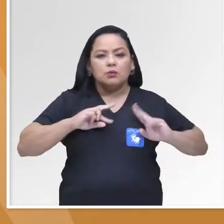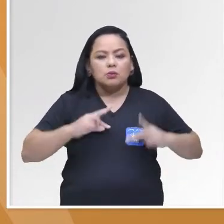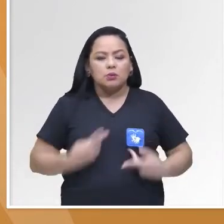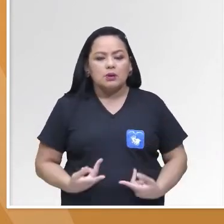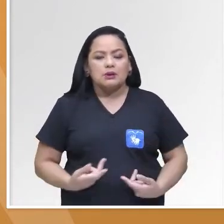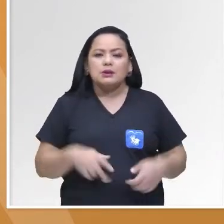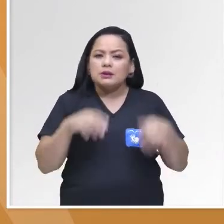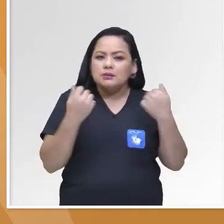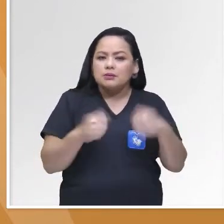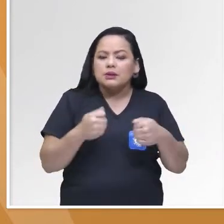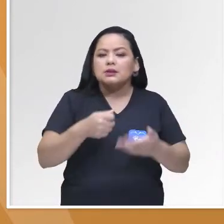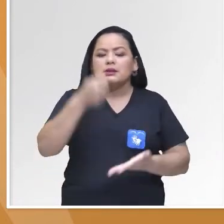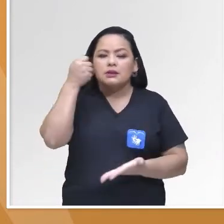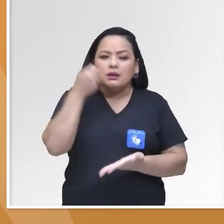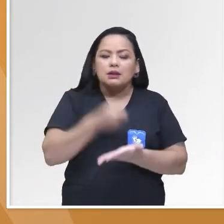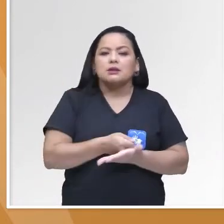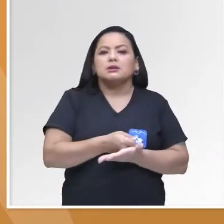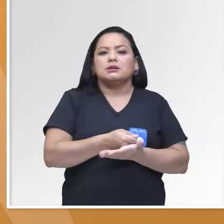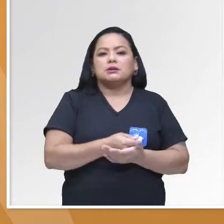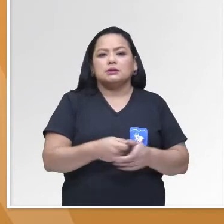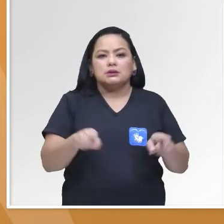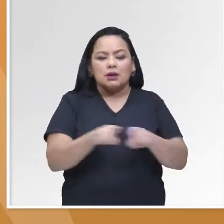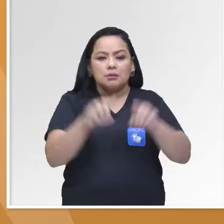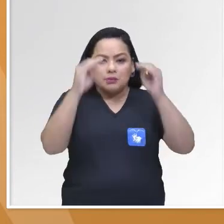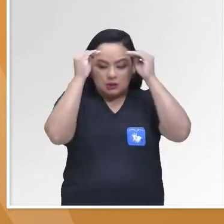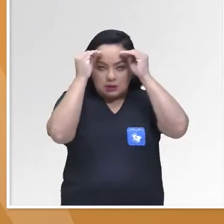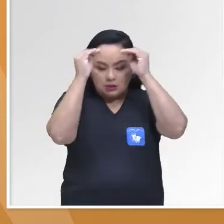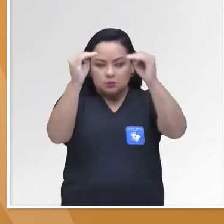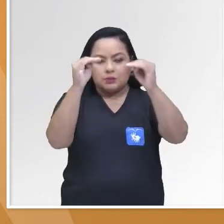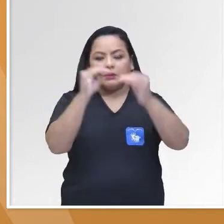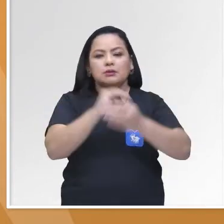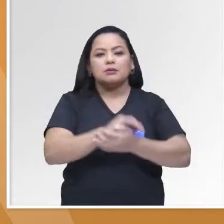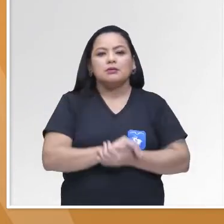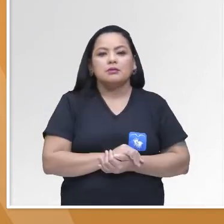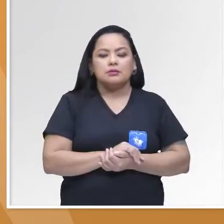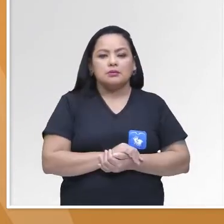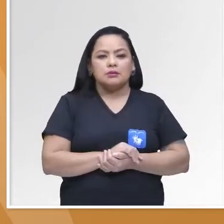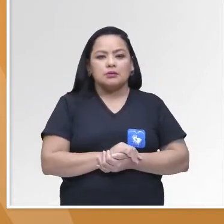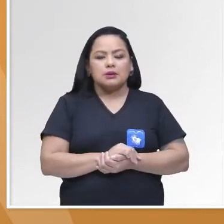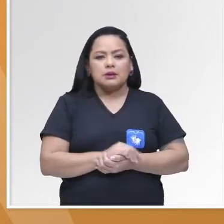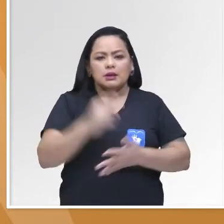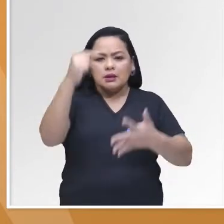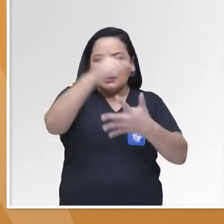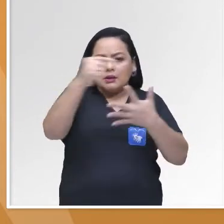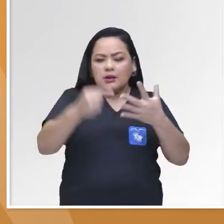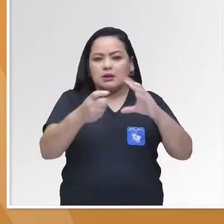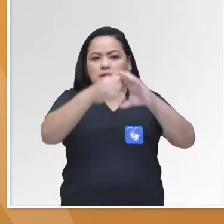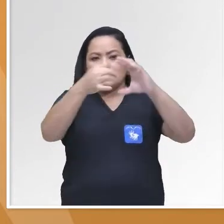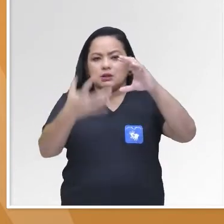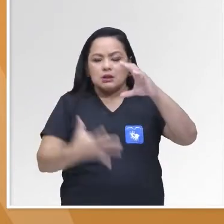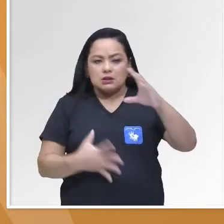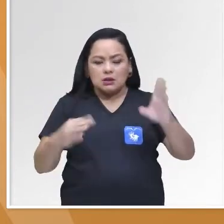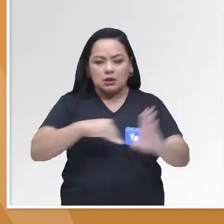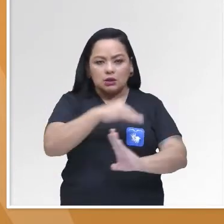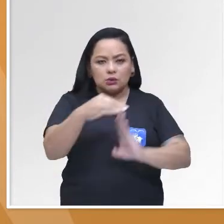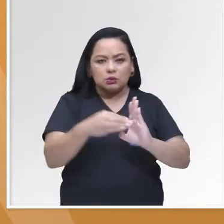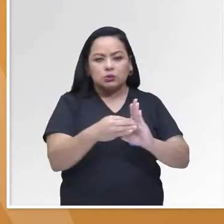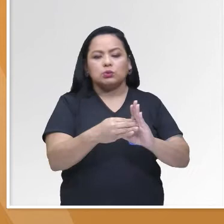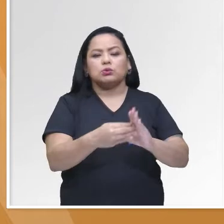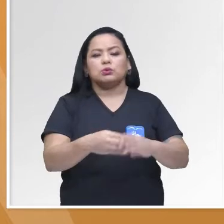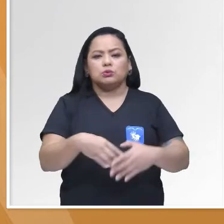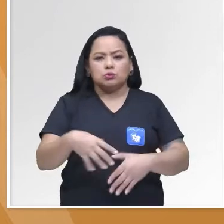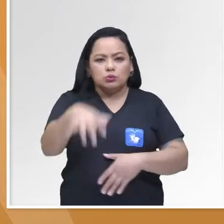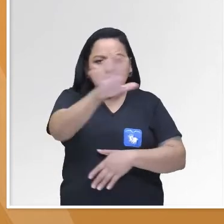devem ser garantidos e respeitados. Esses aspectos todos estão contemplados